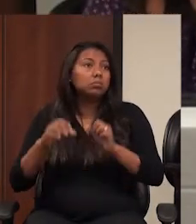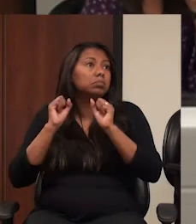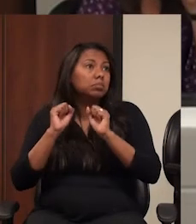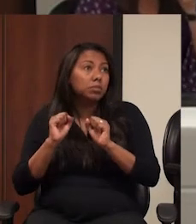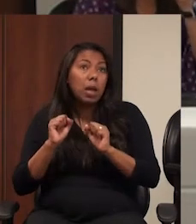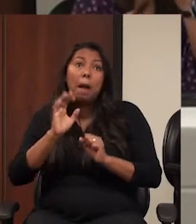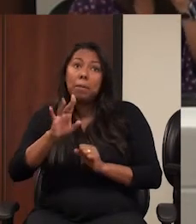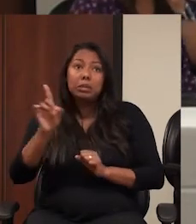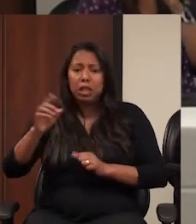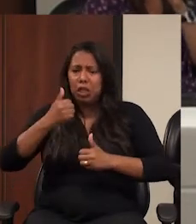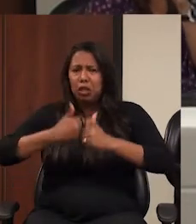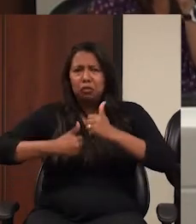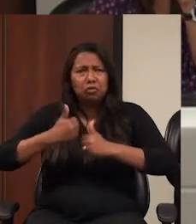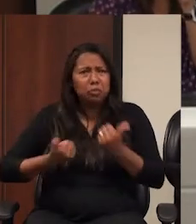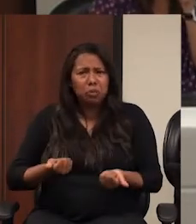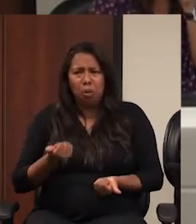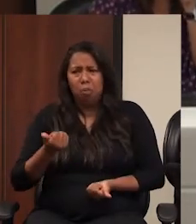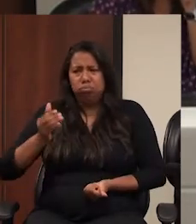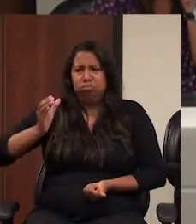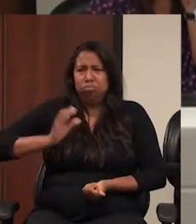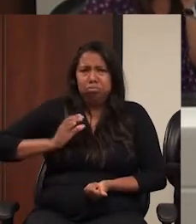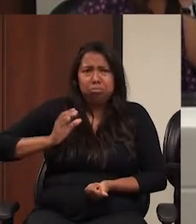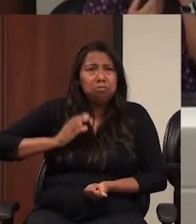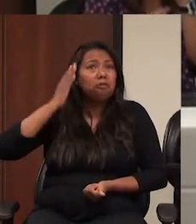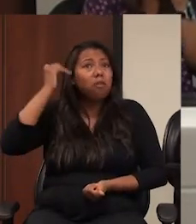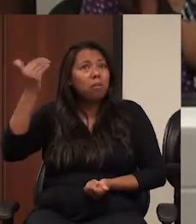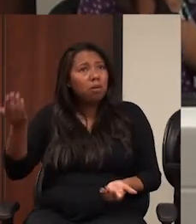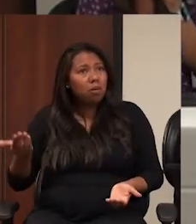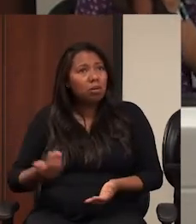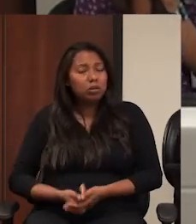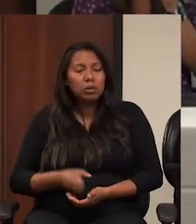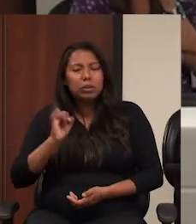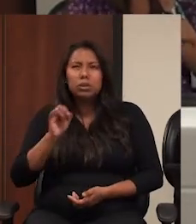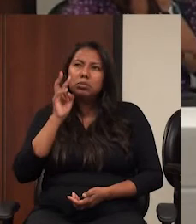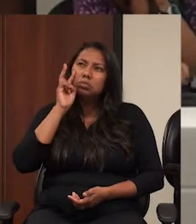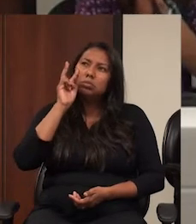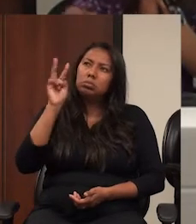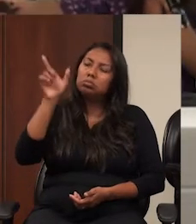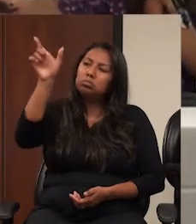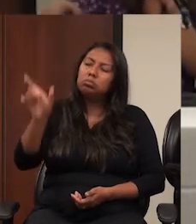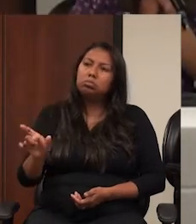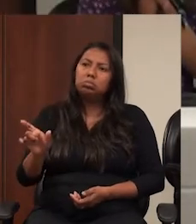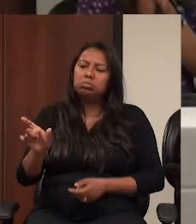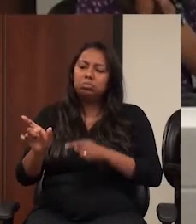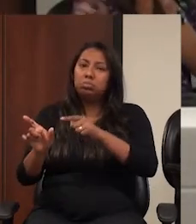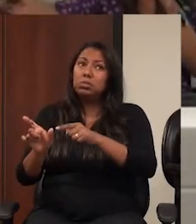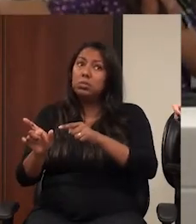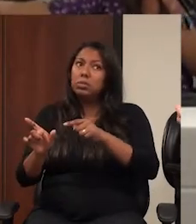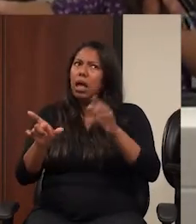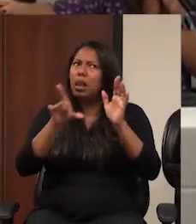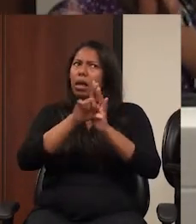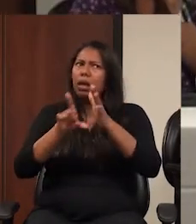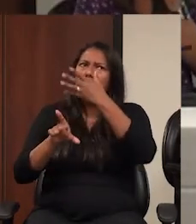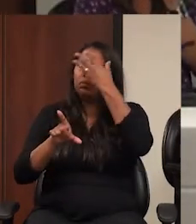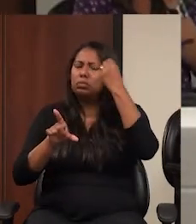sendo o melhor do mundo, milionário do jeito que ele é. Mas se nós olharmos para ele, esquecendo que essa lei diz que ele